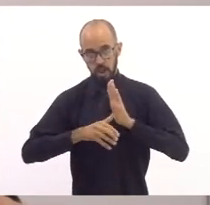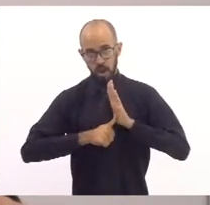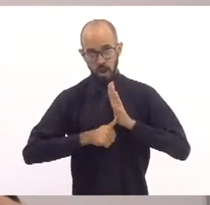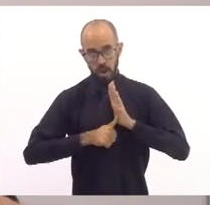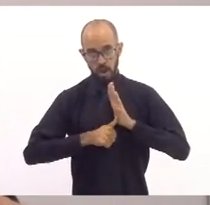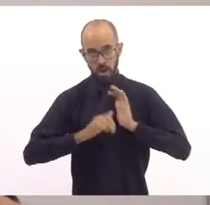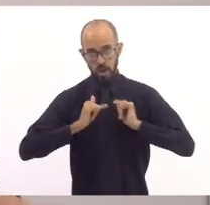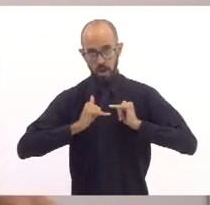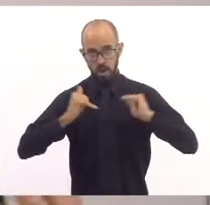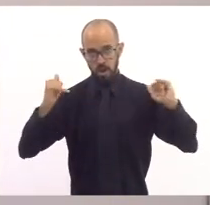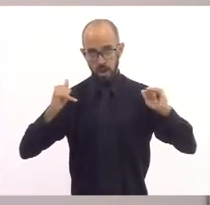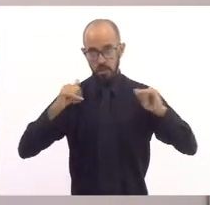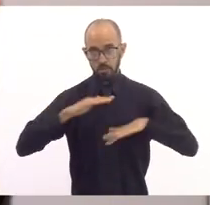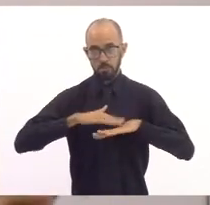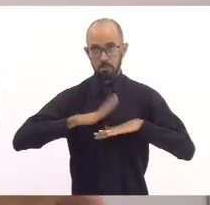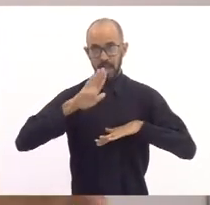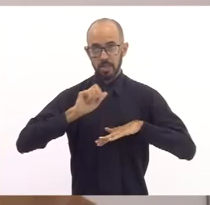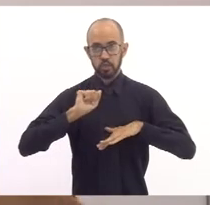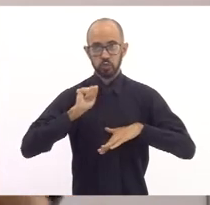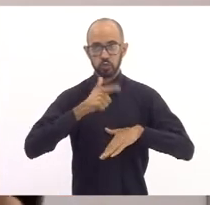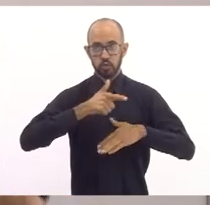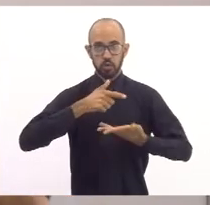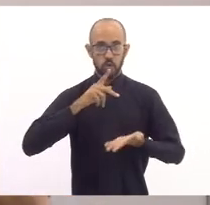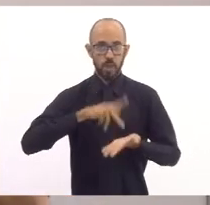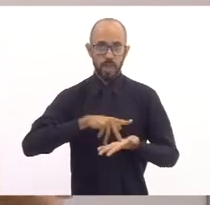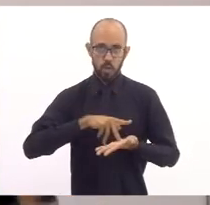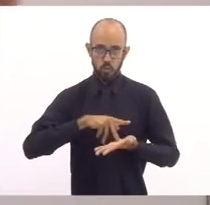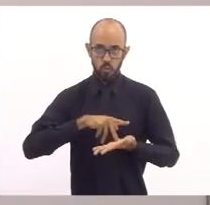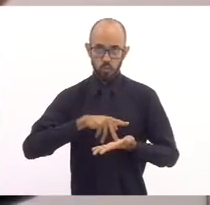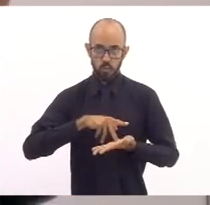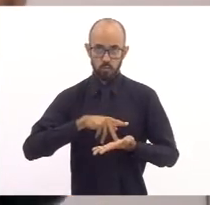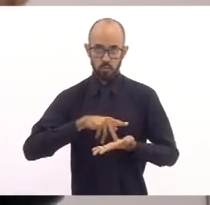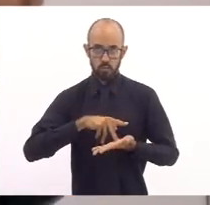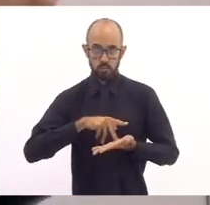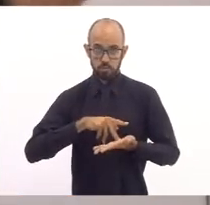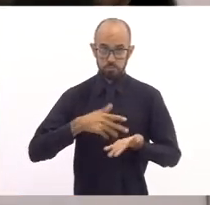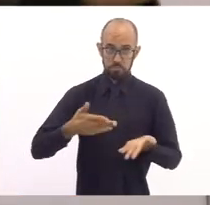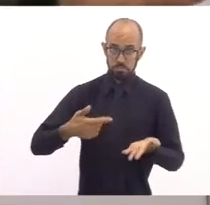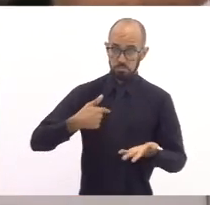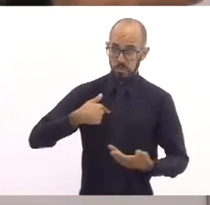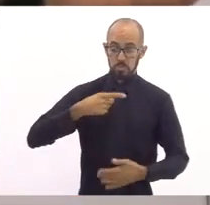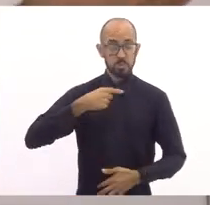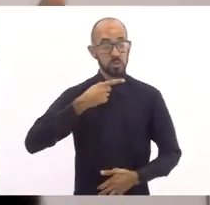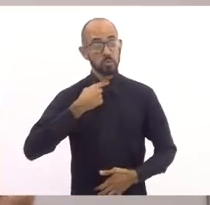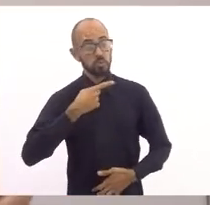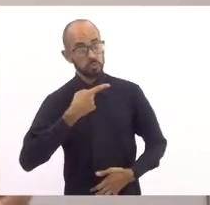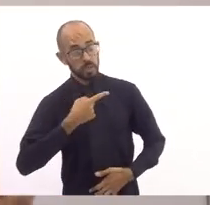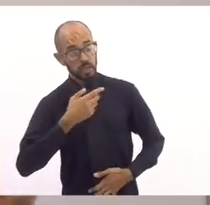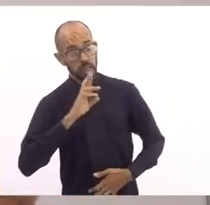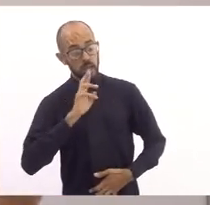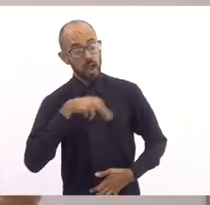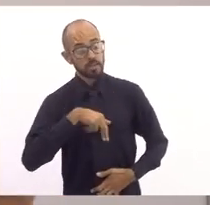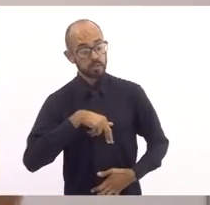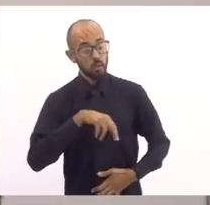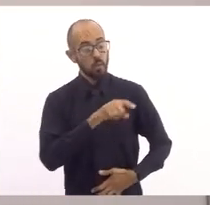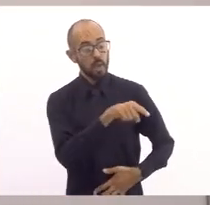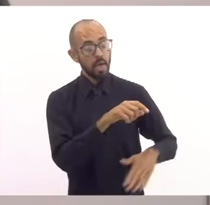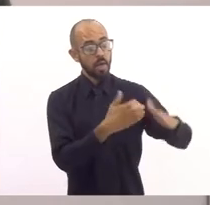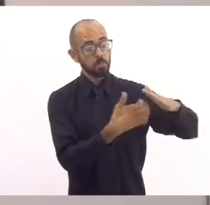números muito superiores ao real. Aí fica aqui a questão. Quem tem razão? Os números da